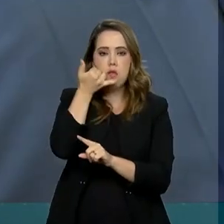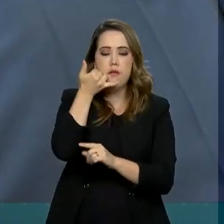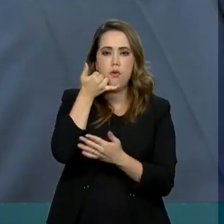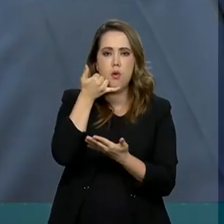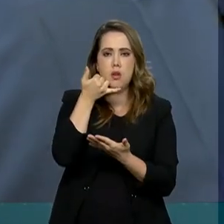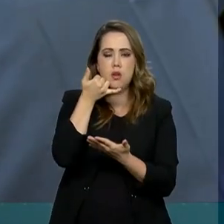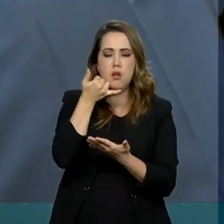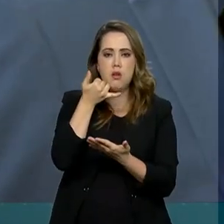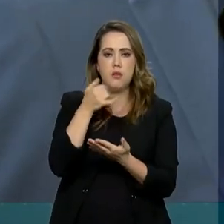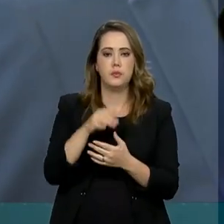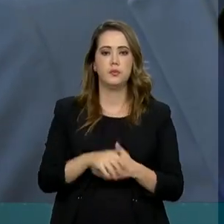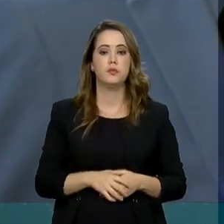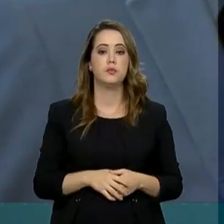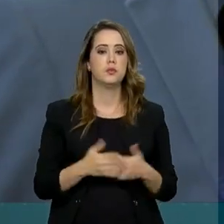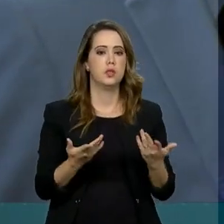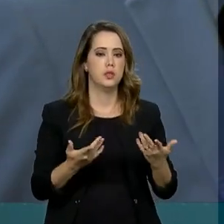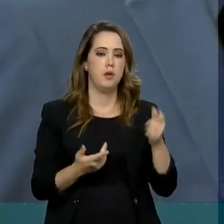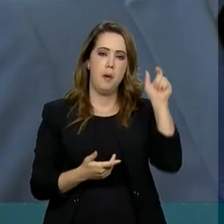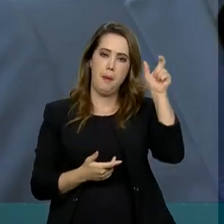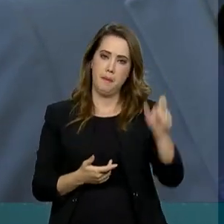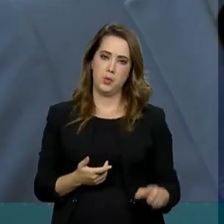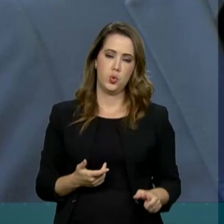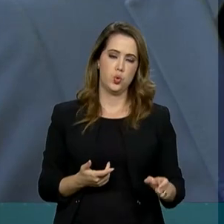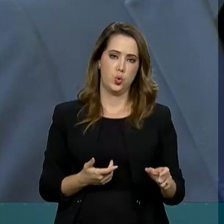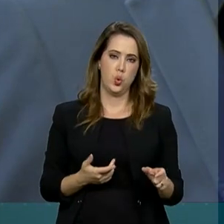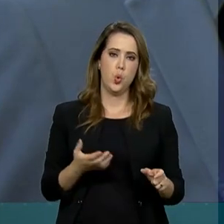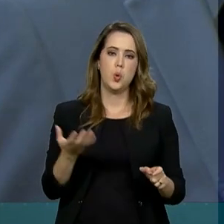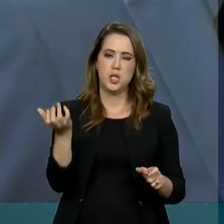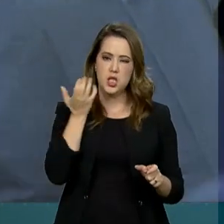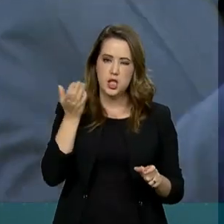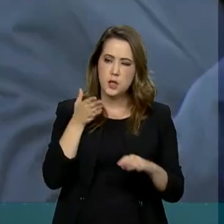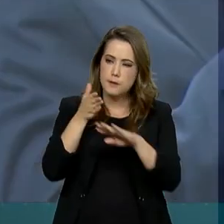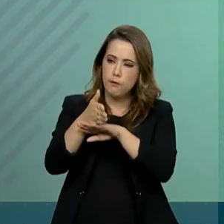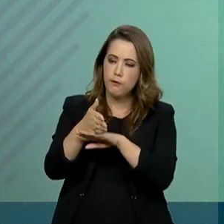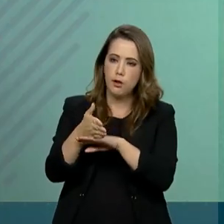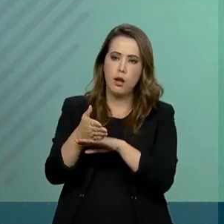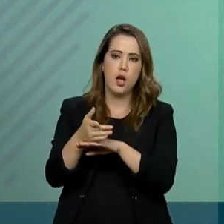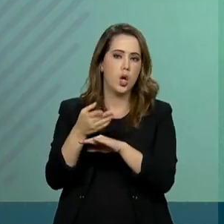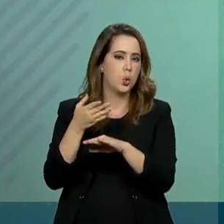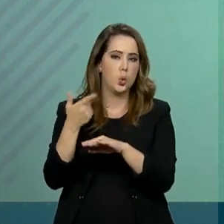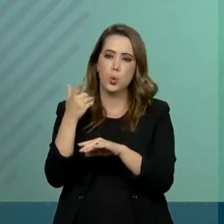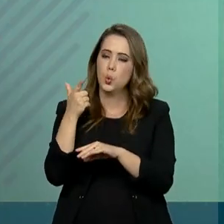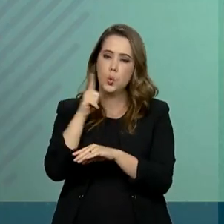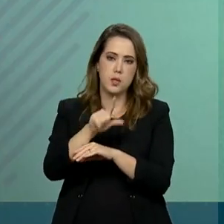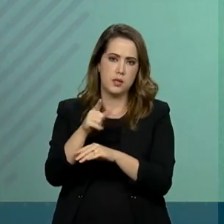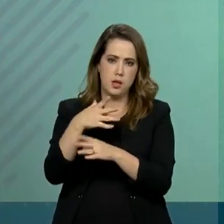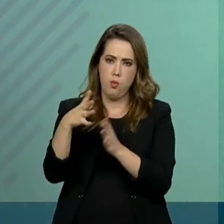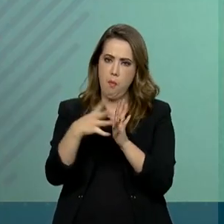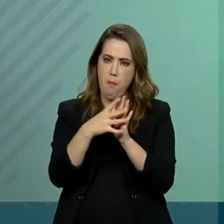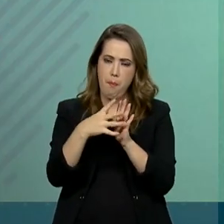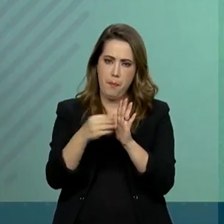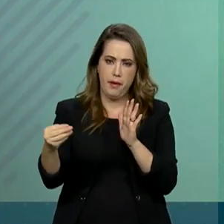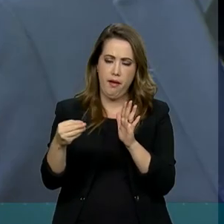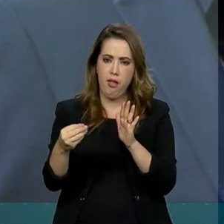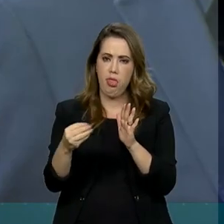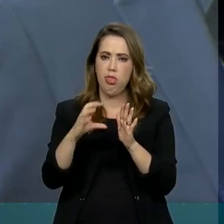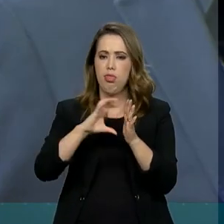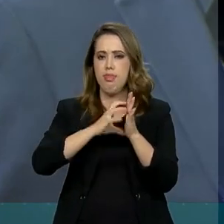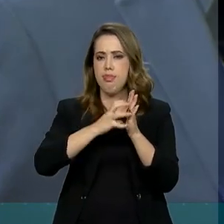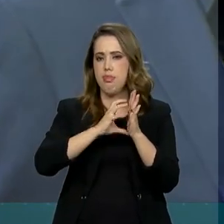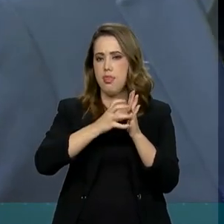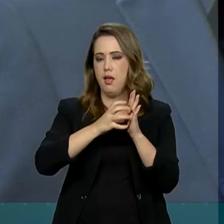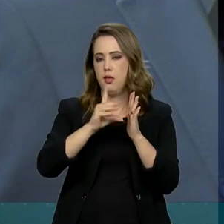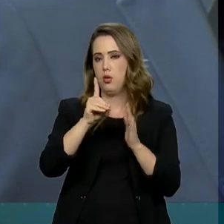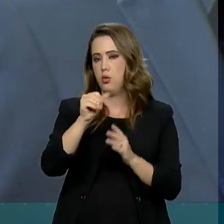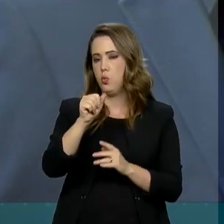a pessoa que tentar hackear não chegou a ter acesso a dados e eu não tenho essa informação uma outra pergunta porta